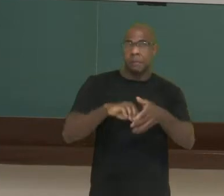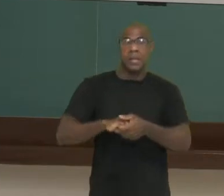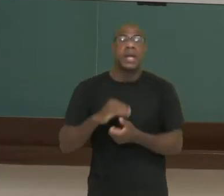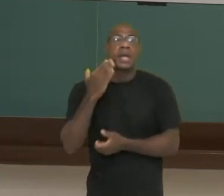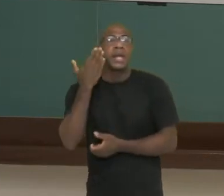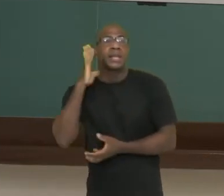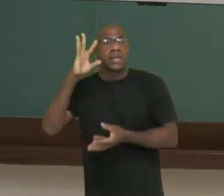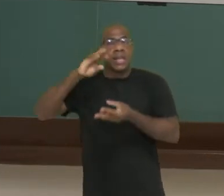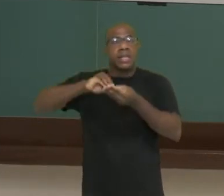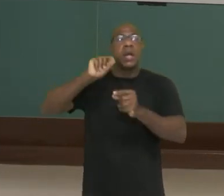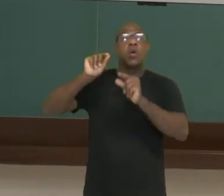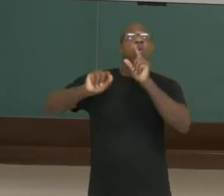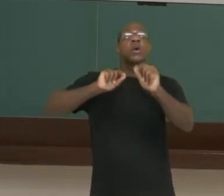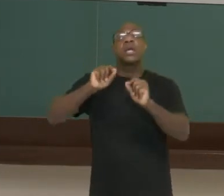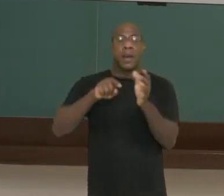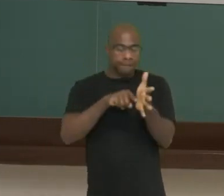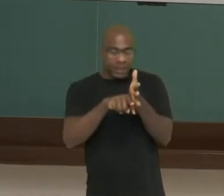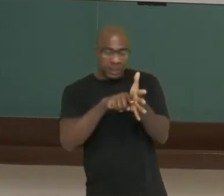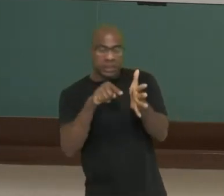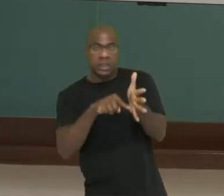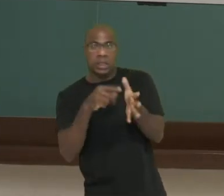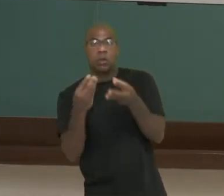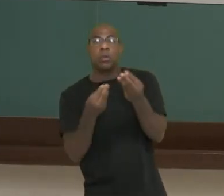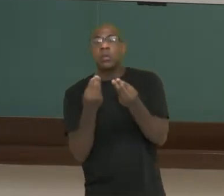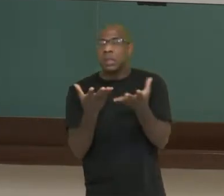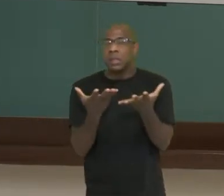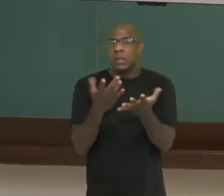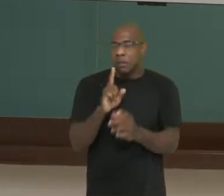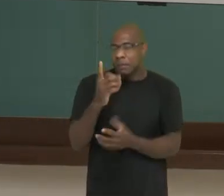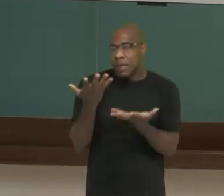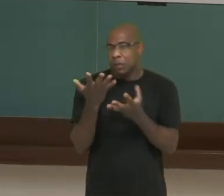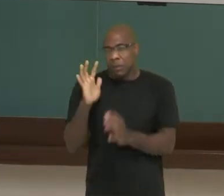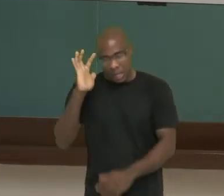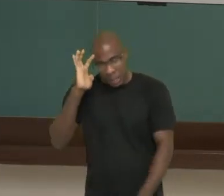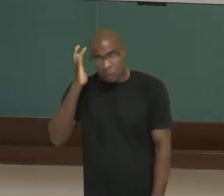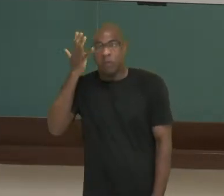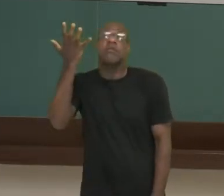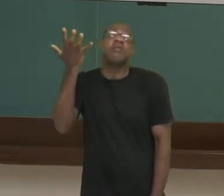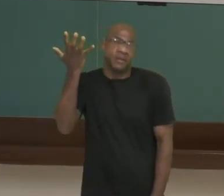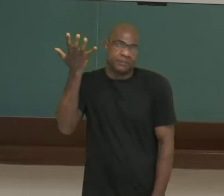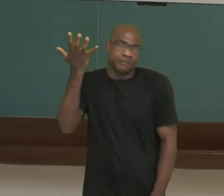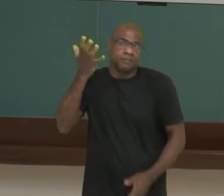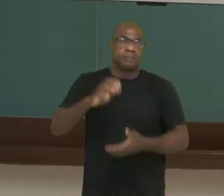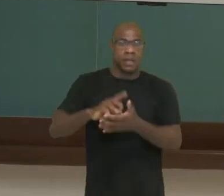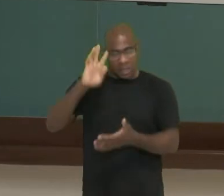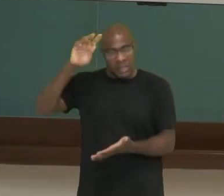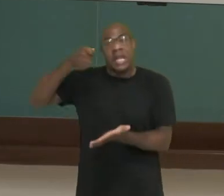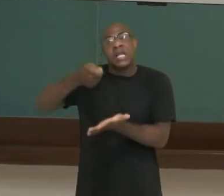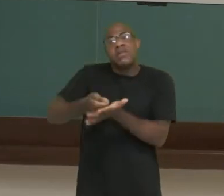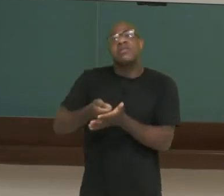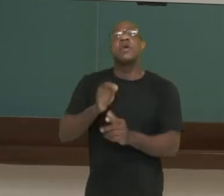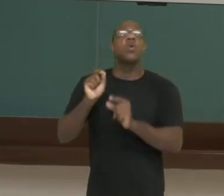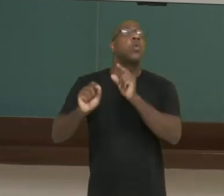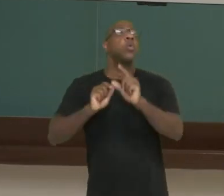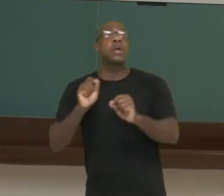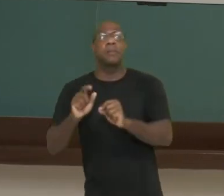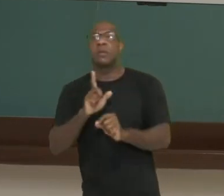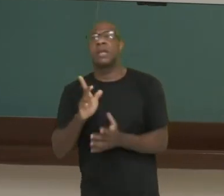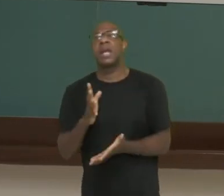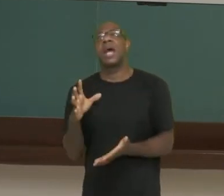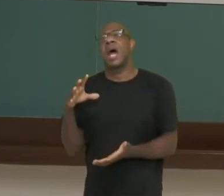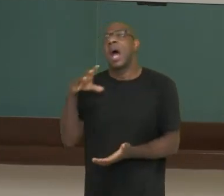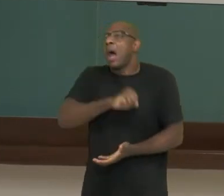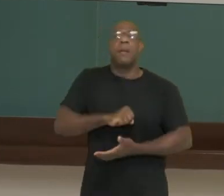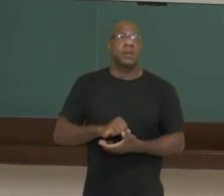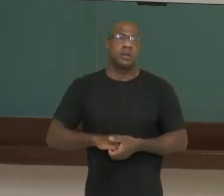a pesquisa como um meio de tomada de decisões, né? Para não tomar aquela decisão no achismo.